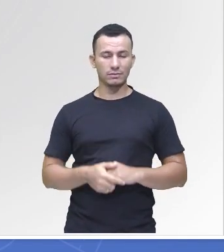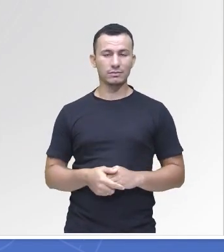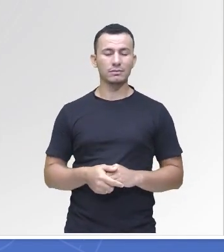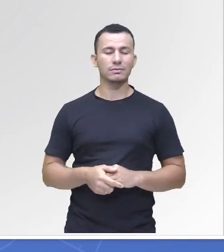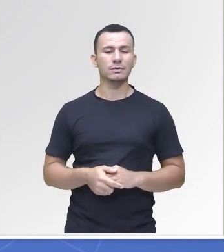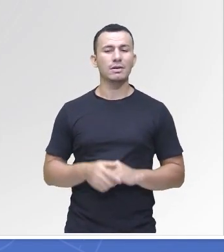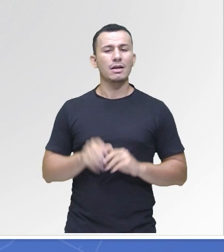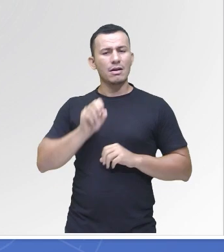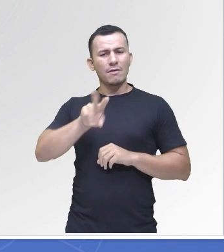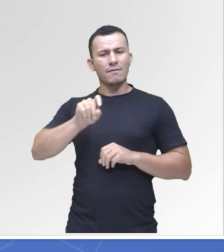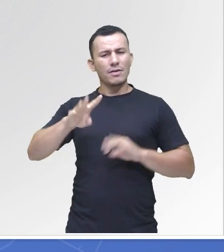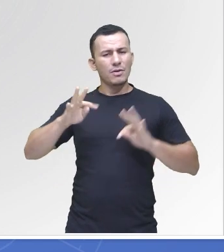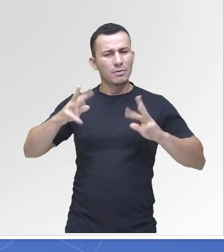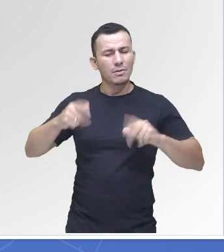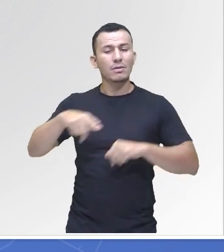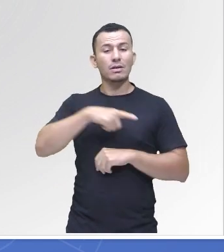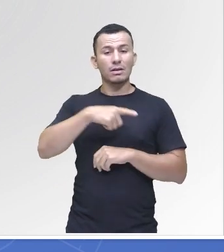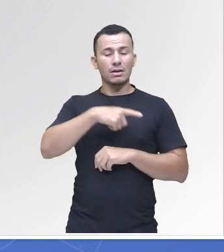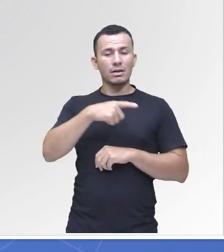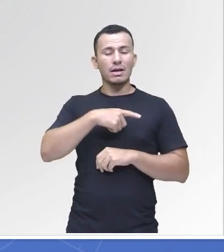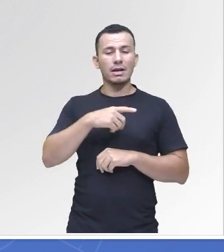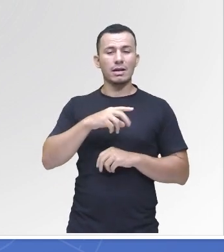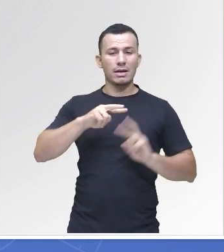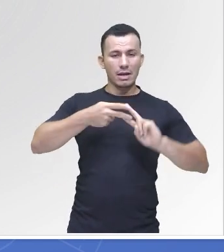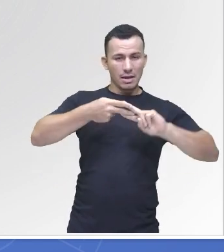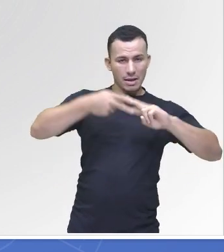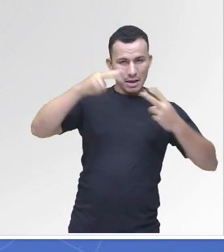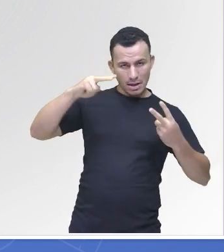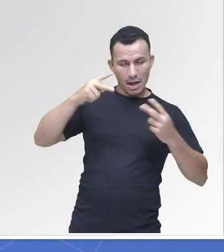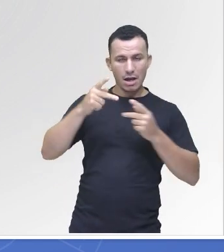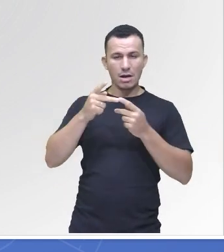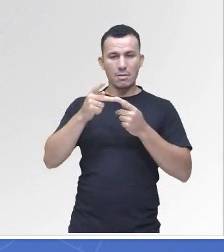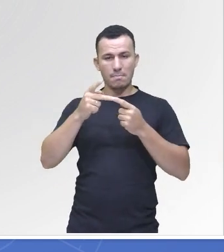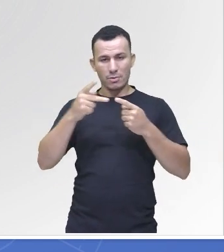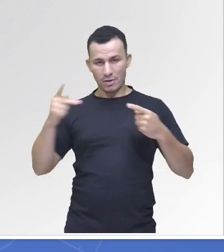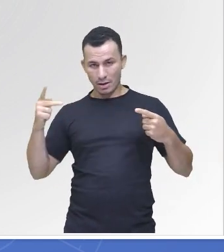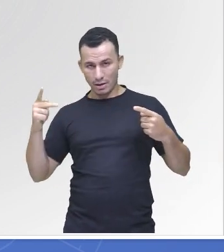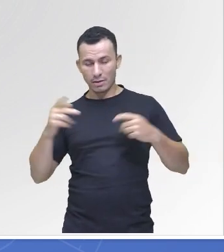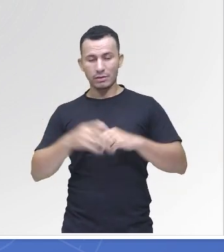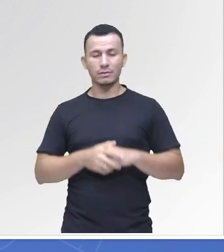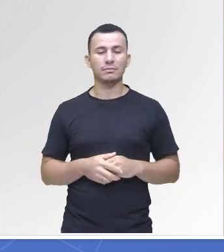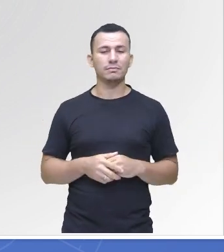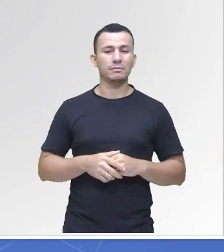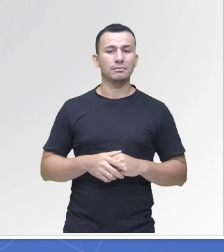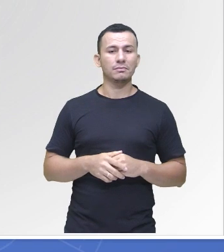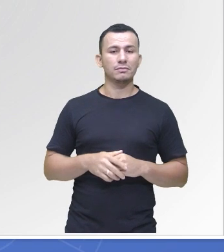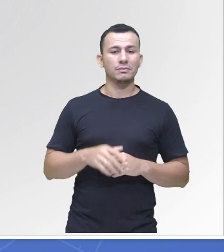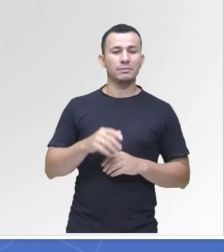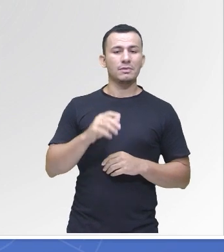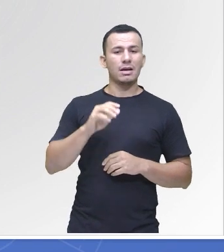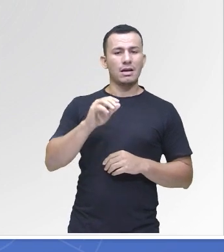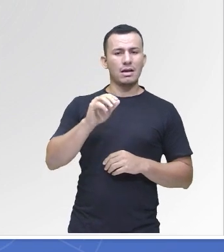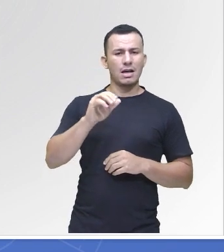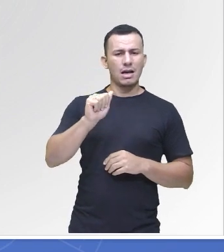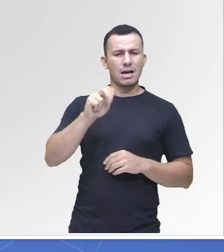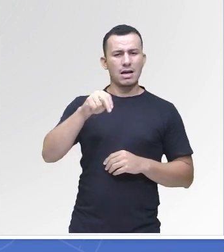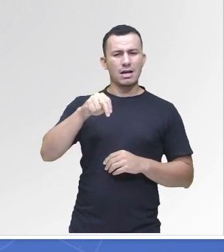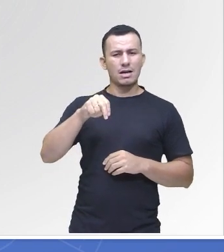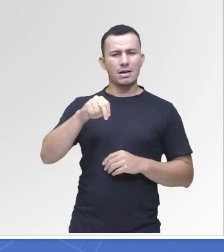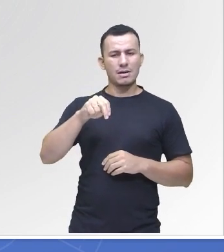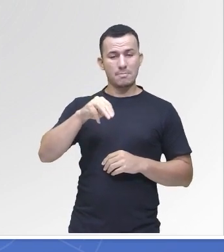Todos os vírus são constituídos por DNA e proteína? Não, né? Aminoácidos e água? Também não é a